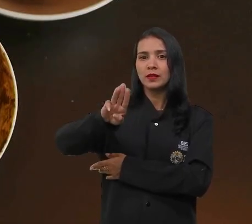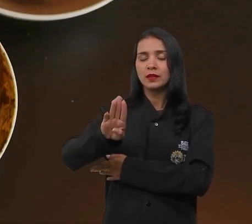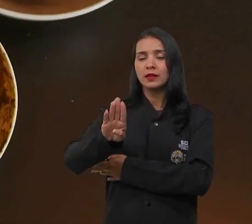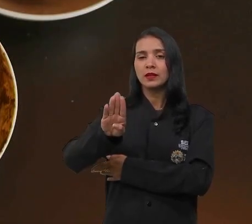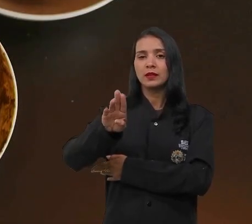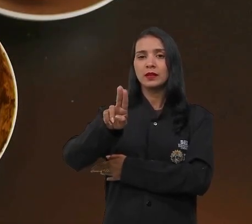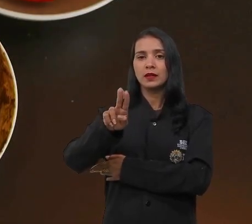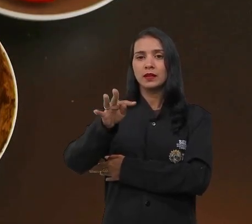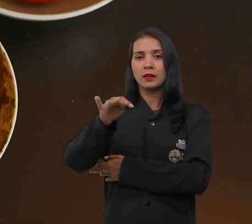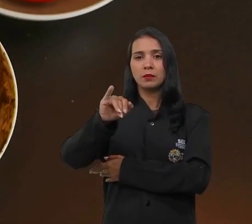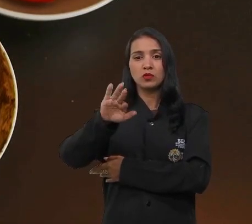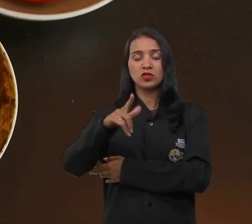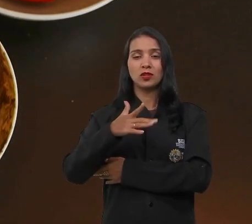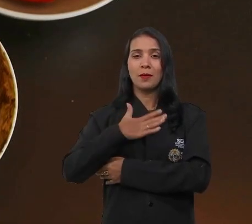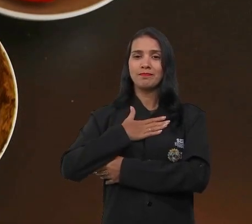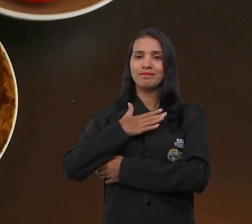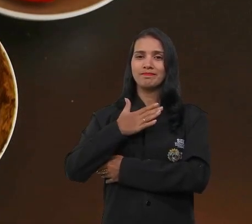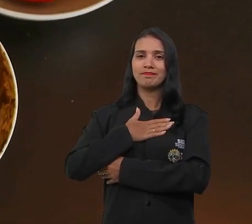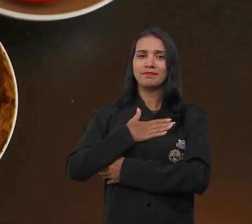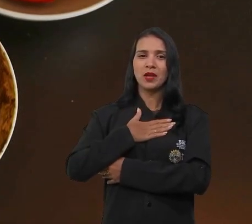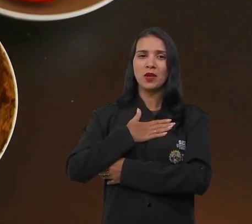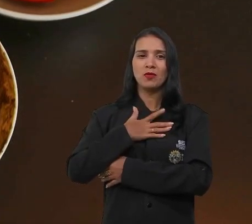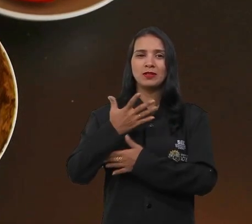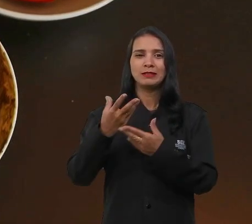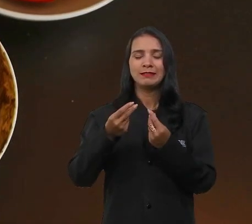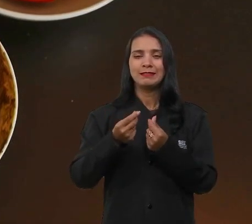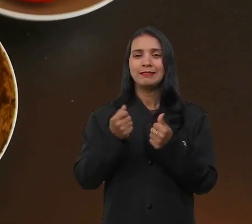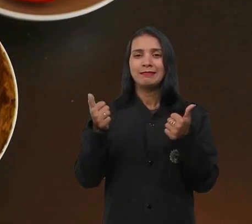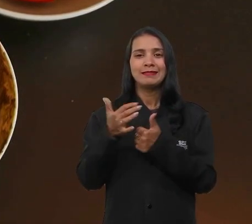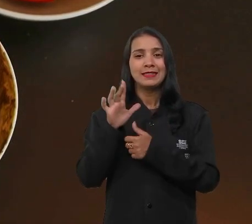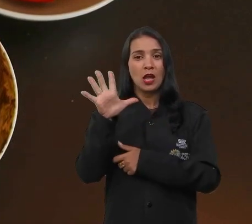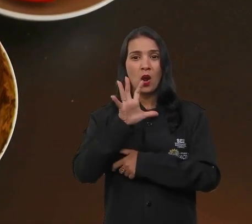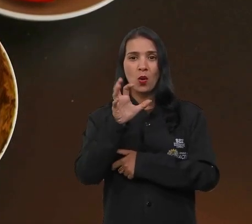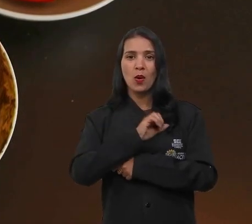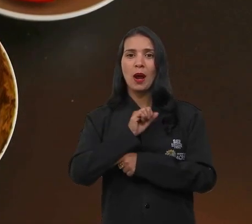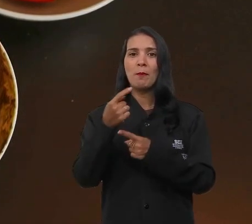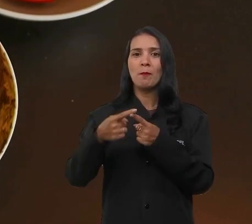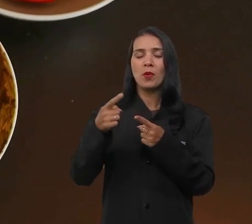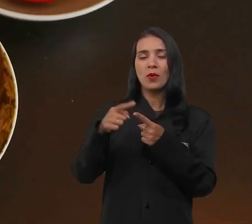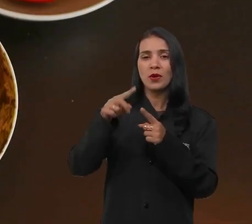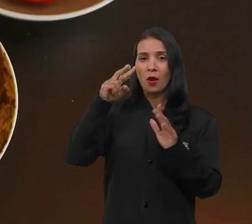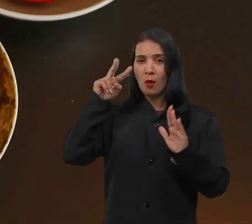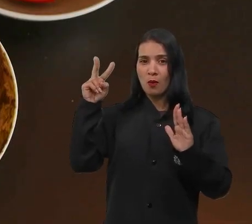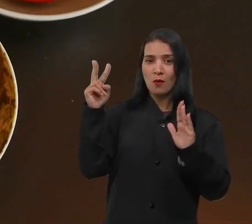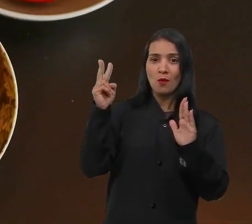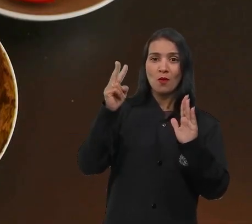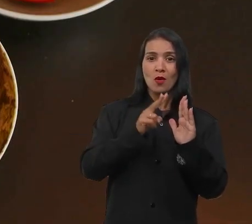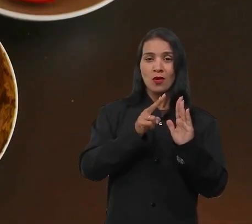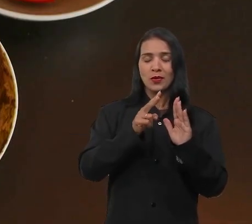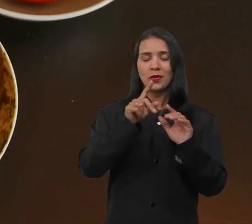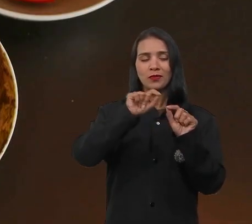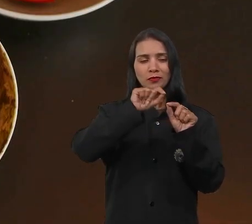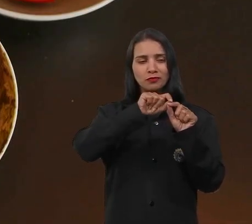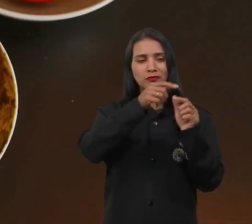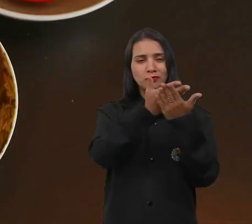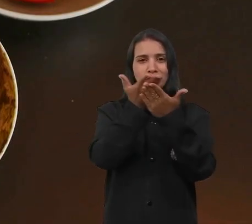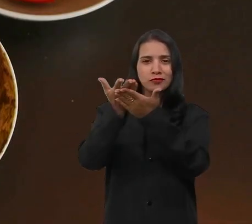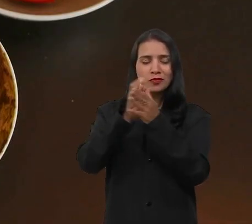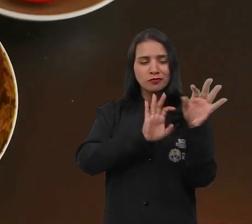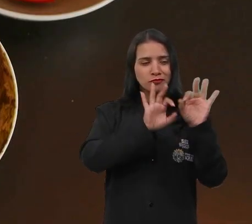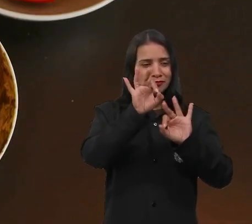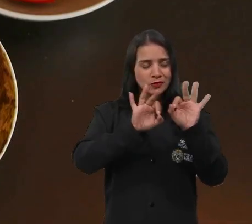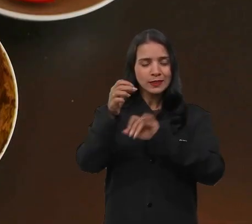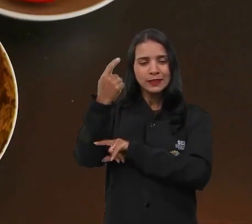não, gente. Né? Quando eu estava fazendo essa aula, daqui foi a minha grande tristeza. Né? Eu sabia ali que